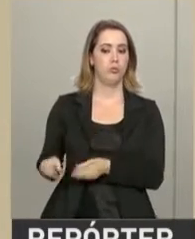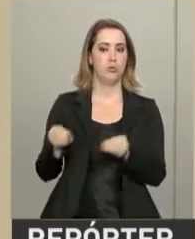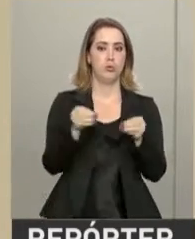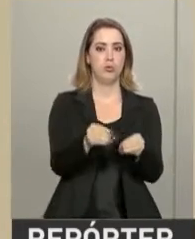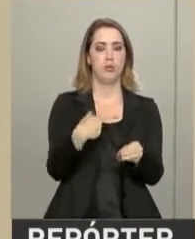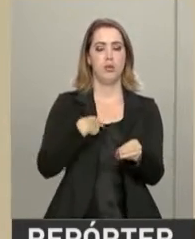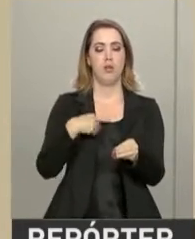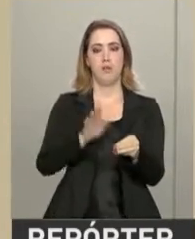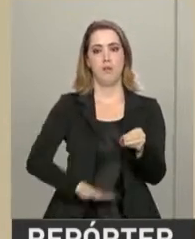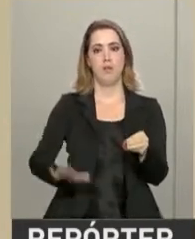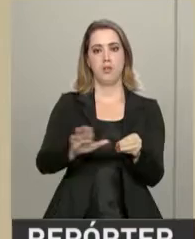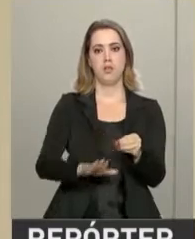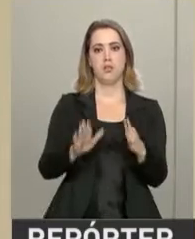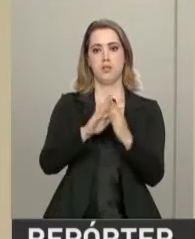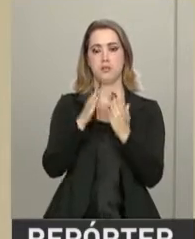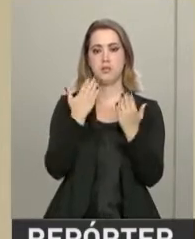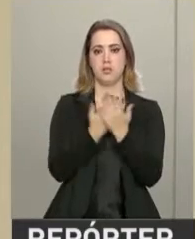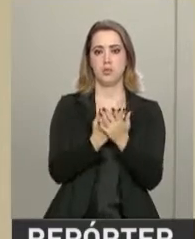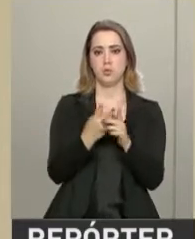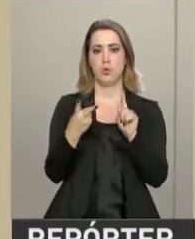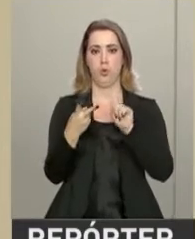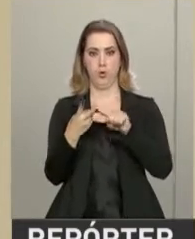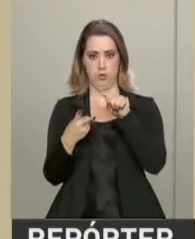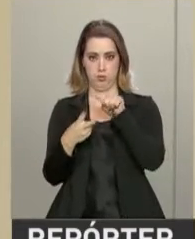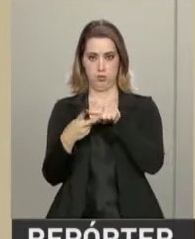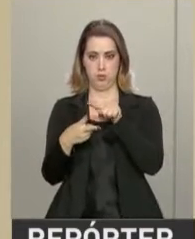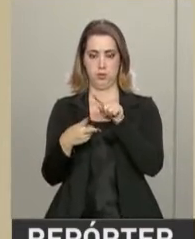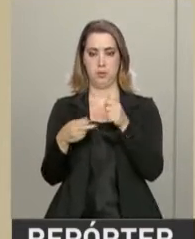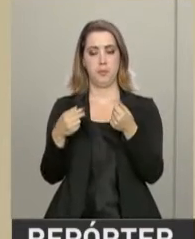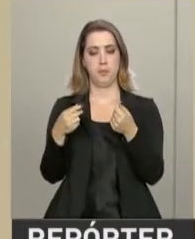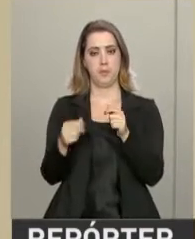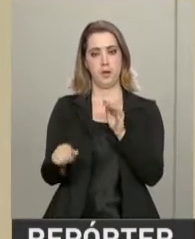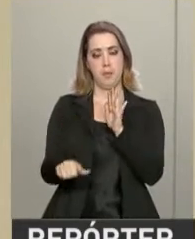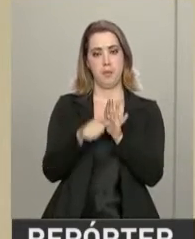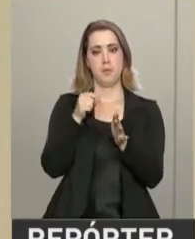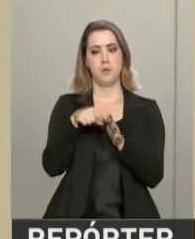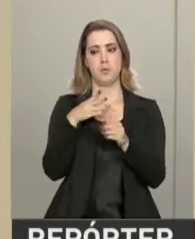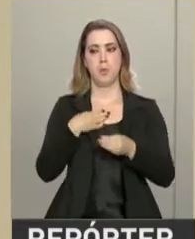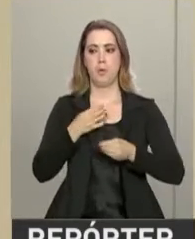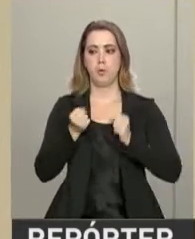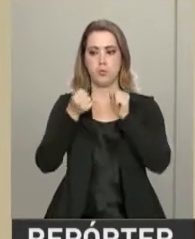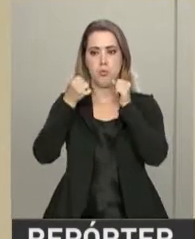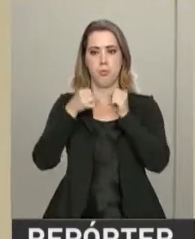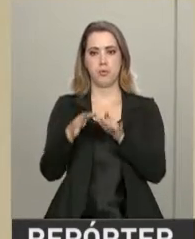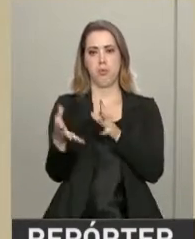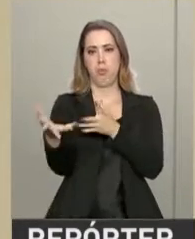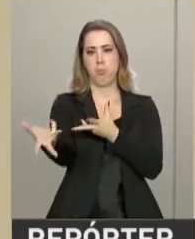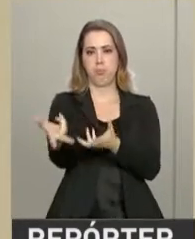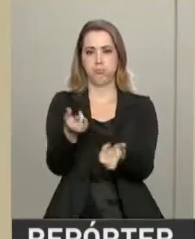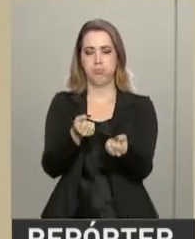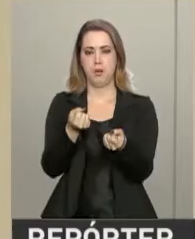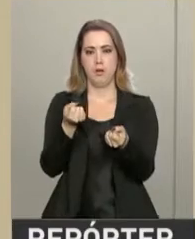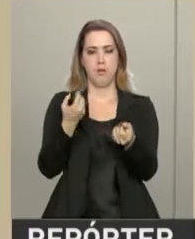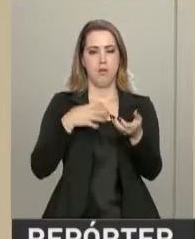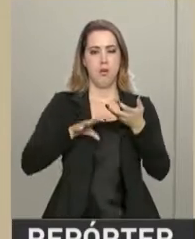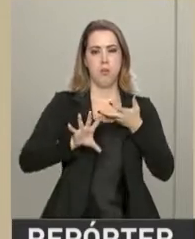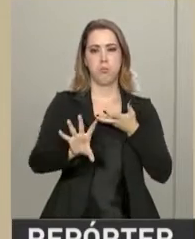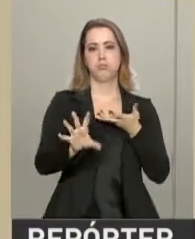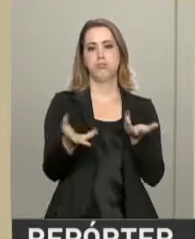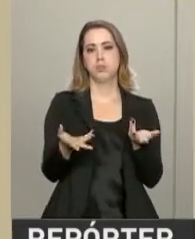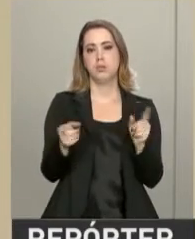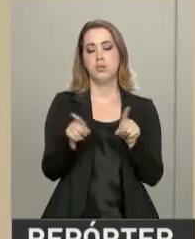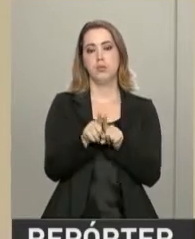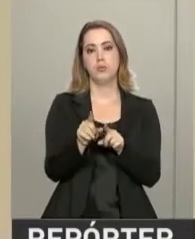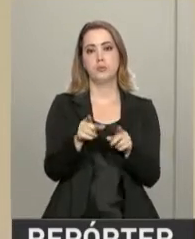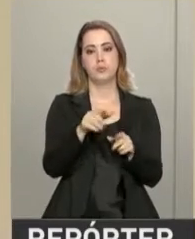dois motivos primeiro porque elas podem realmente se for uma doença contagiosa transmitir esta doença para as outras crianças o